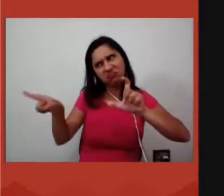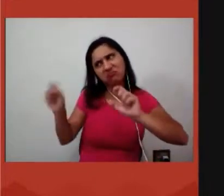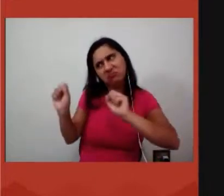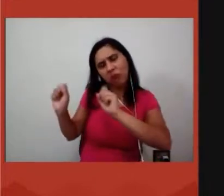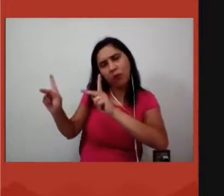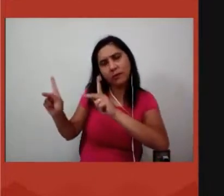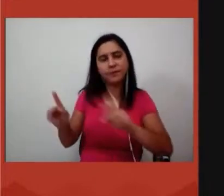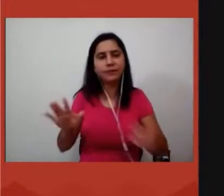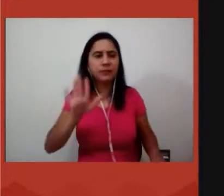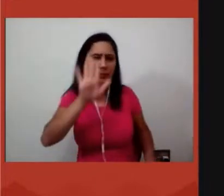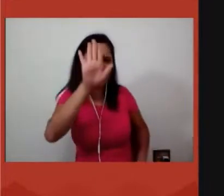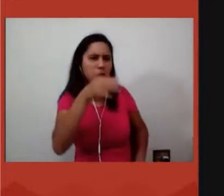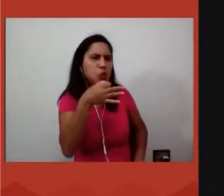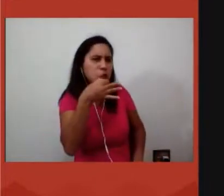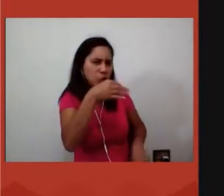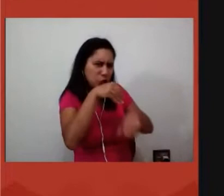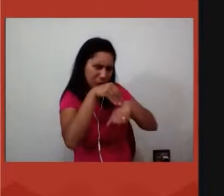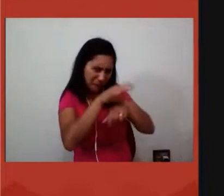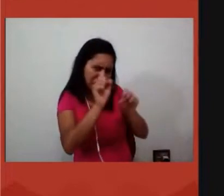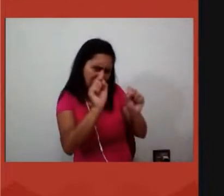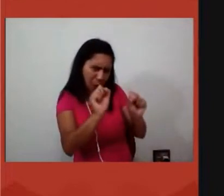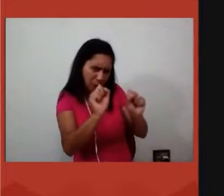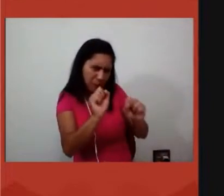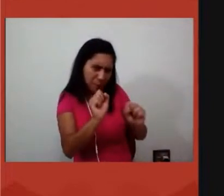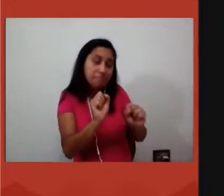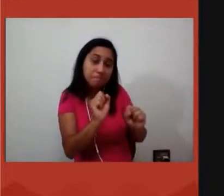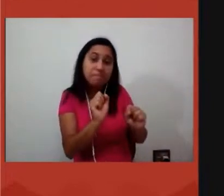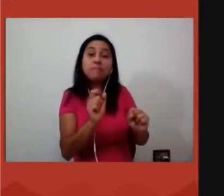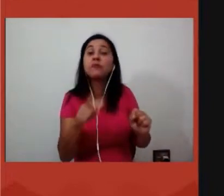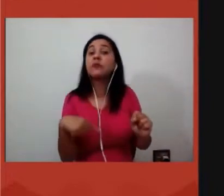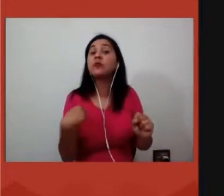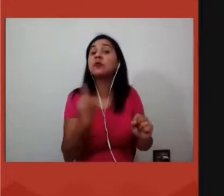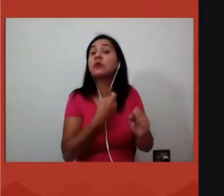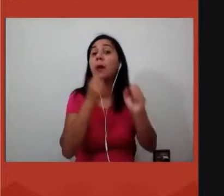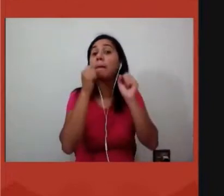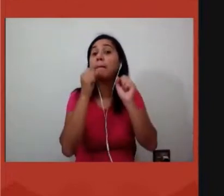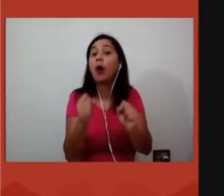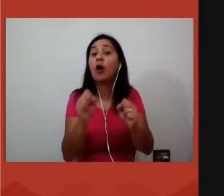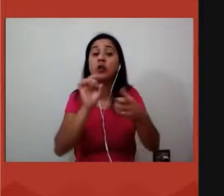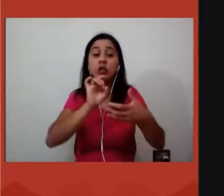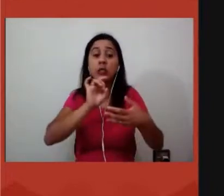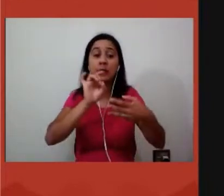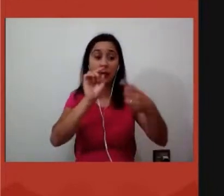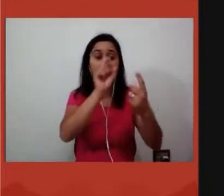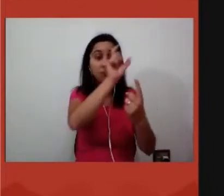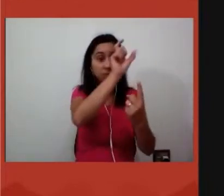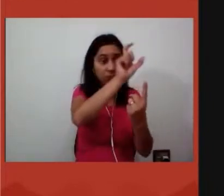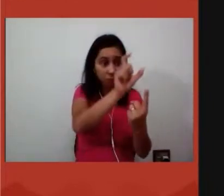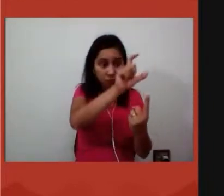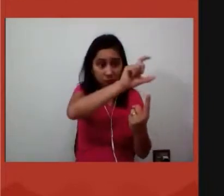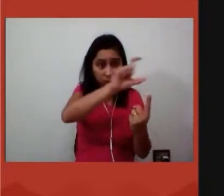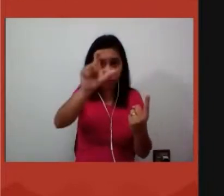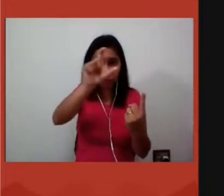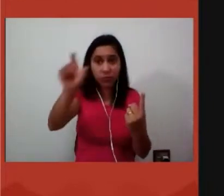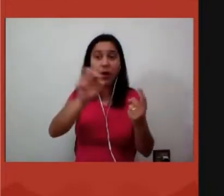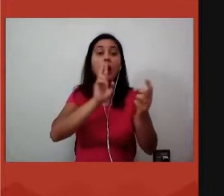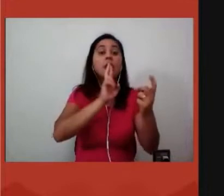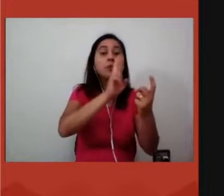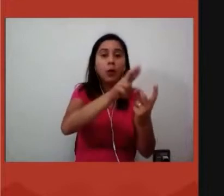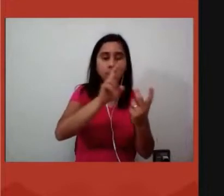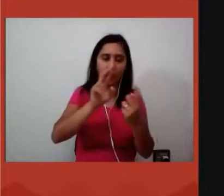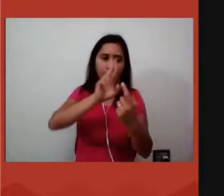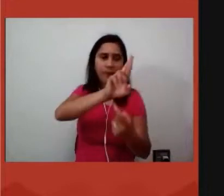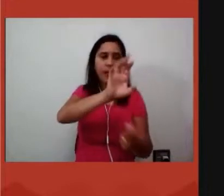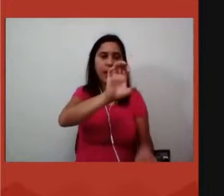Posso sugerir uma coisa aqui? A gente podia tentar responder cada uma dessas perguntas, por exemplo, o que é